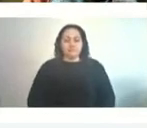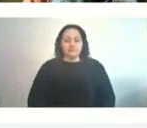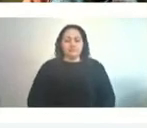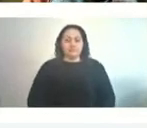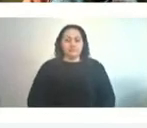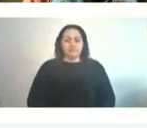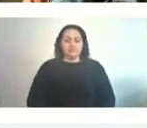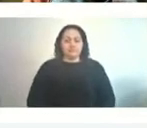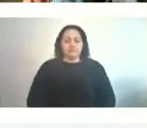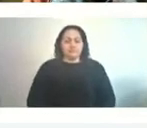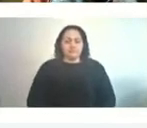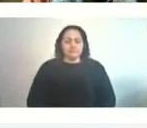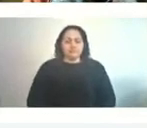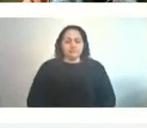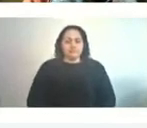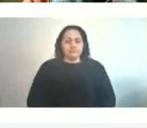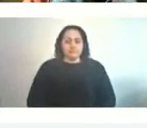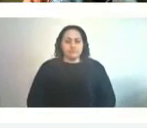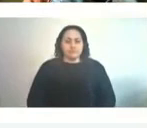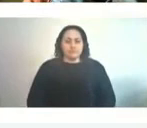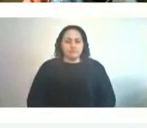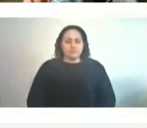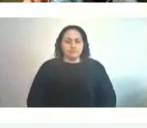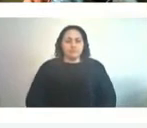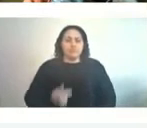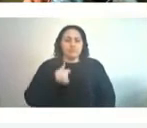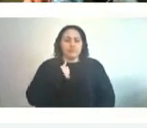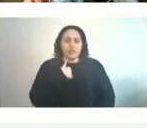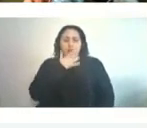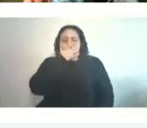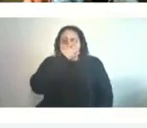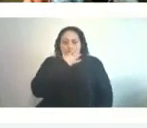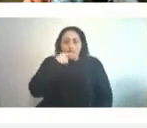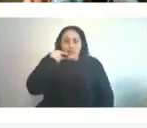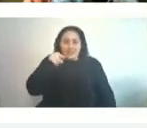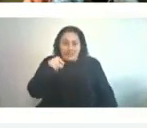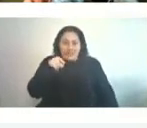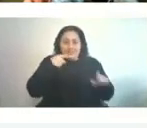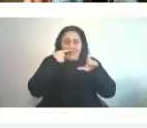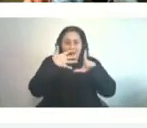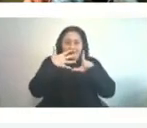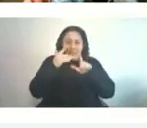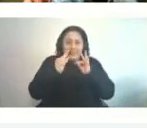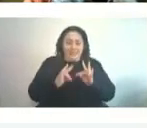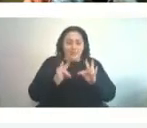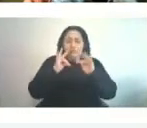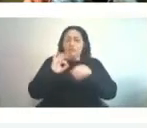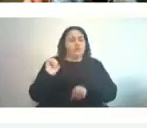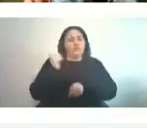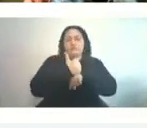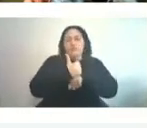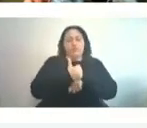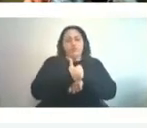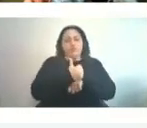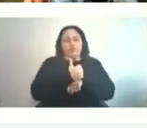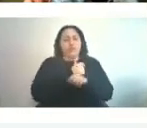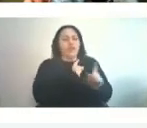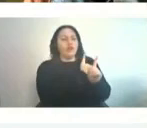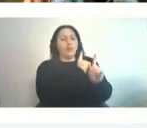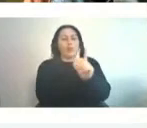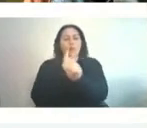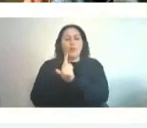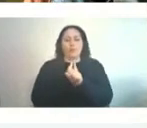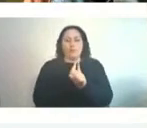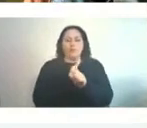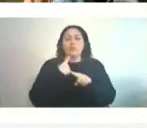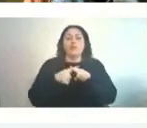não substitui a nossa possibilidade do encontro, né? Porque, como eu disse, a educação ela é